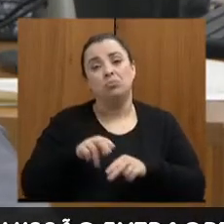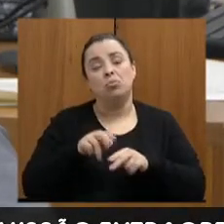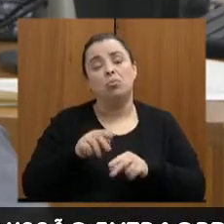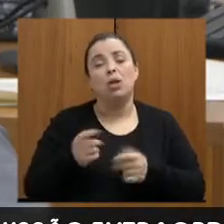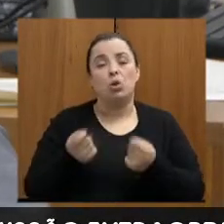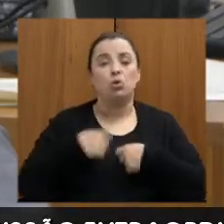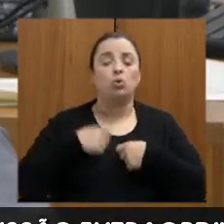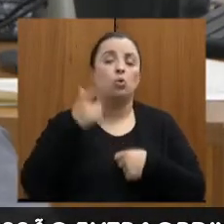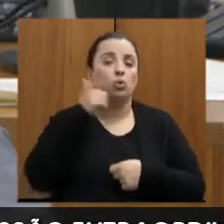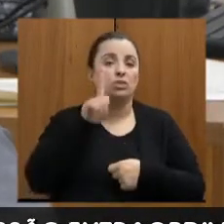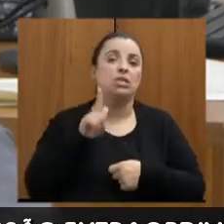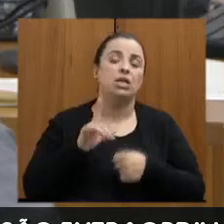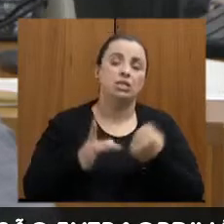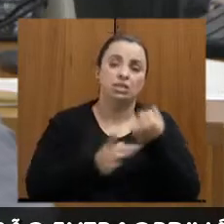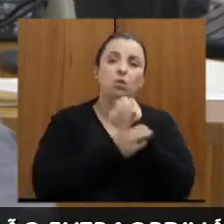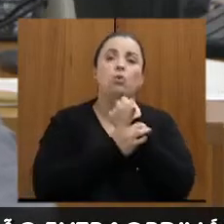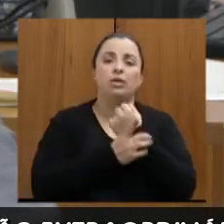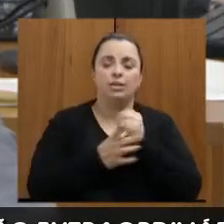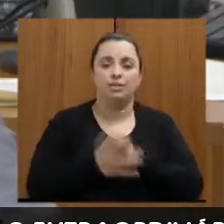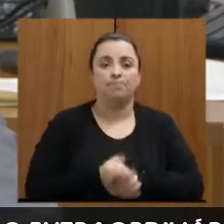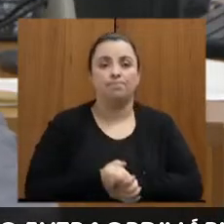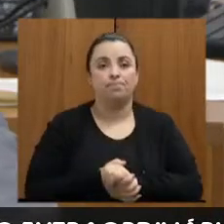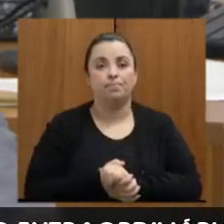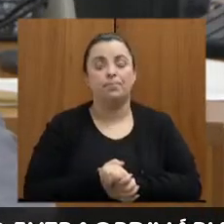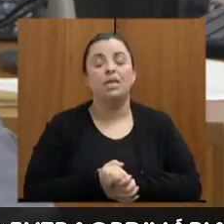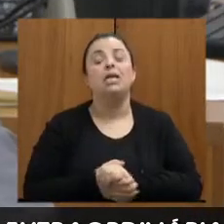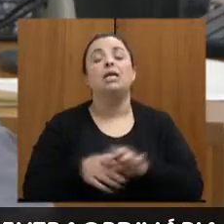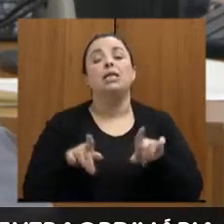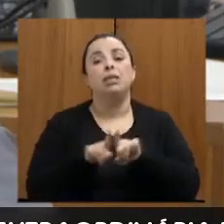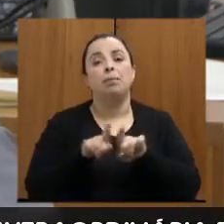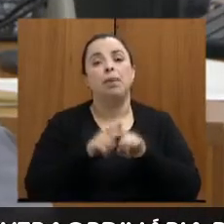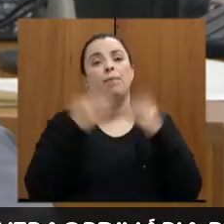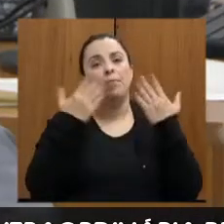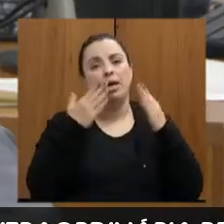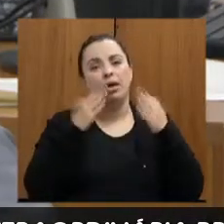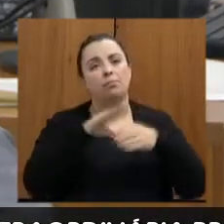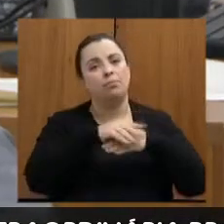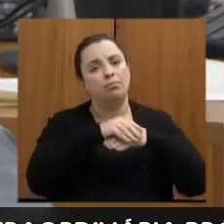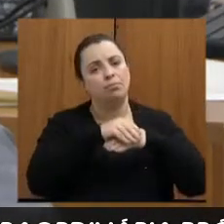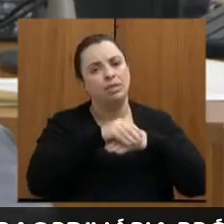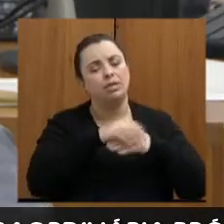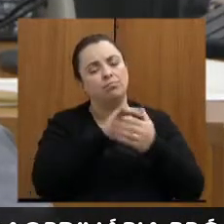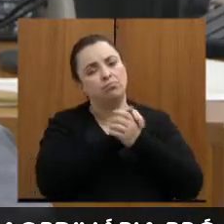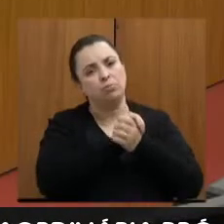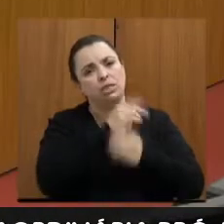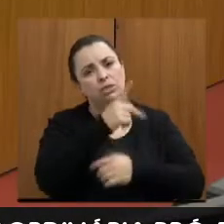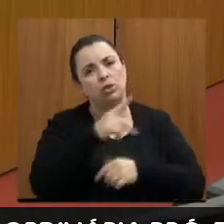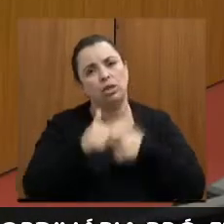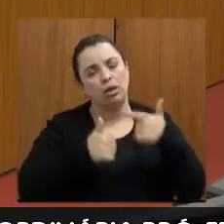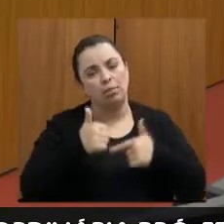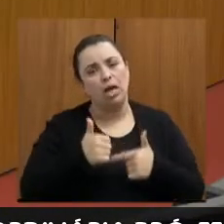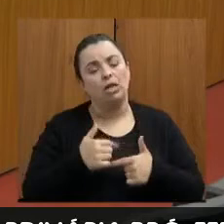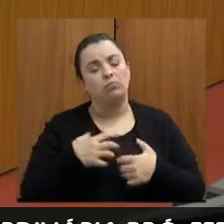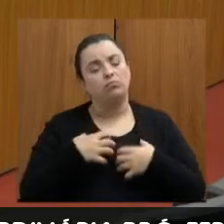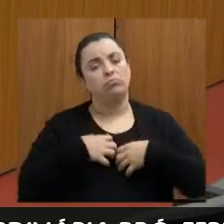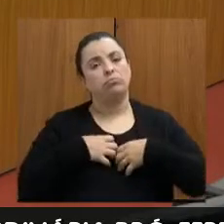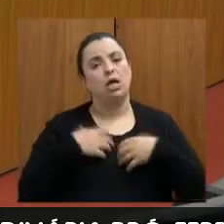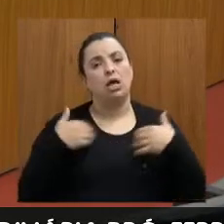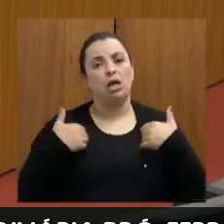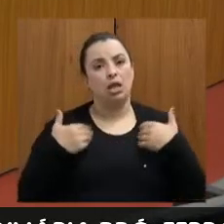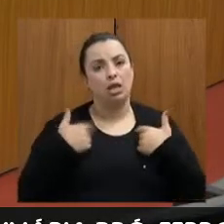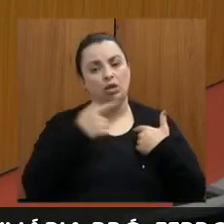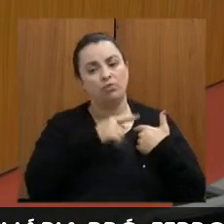eu quero também parabenizar o trabalho do senhor e mais uma vez dizer da Alegria de tê-lo aqui no meio nosso